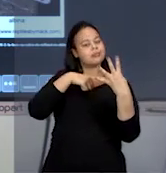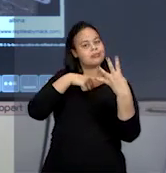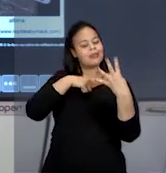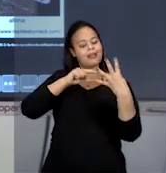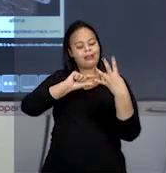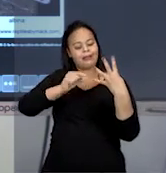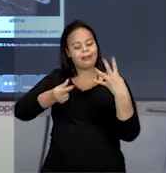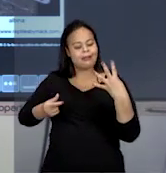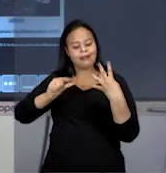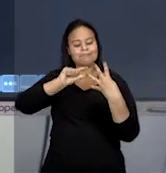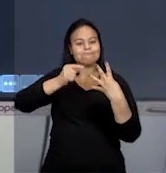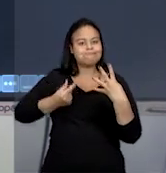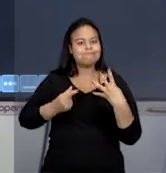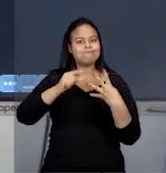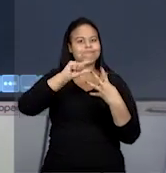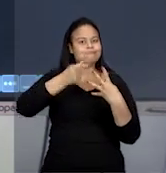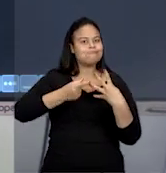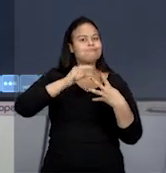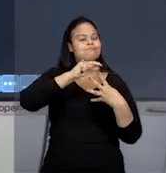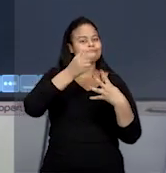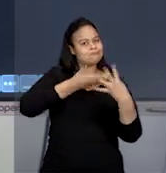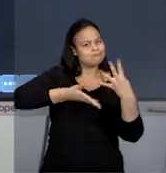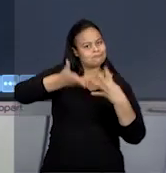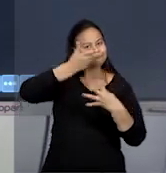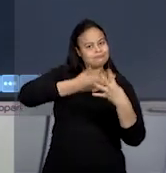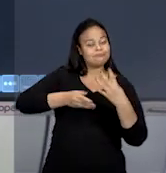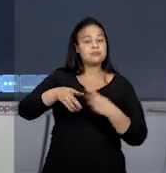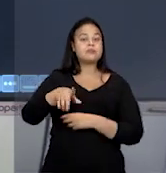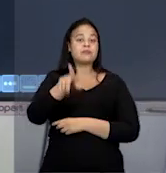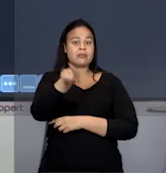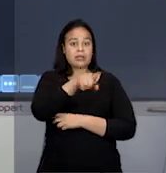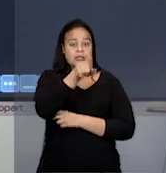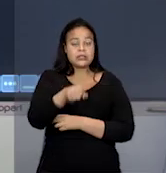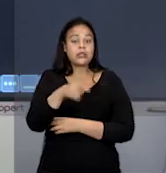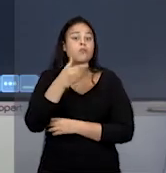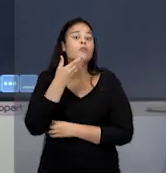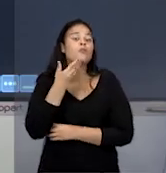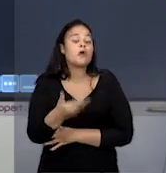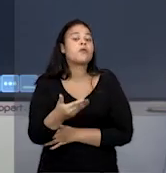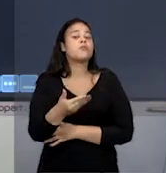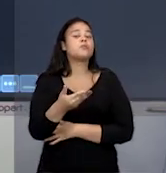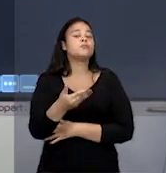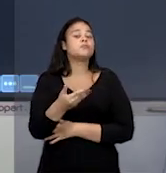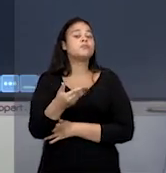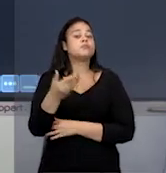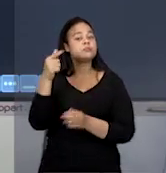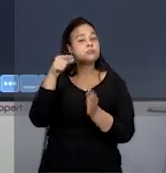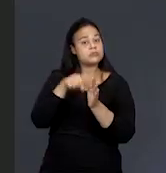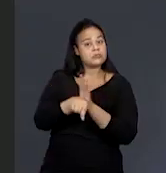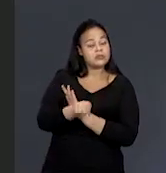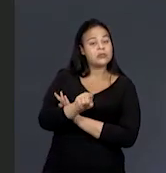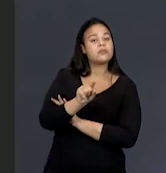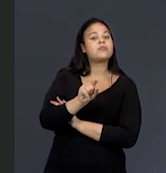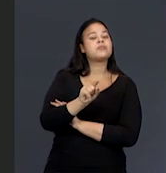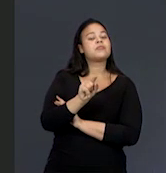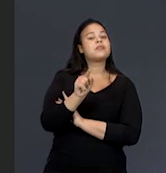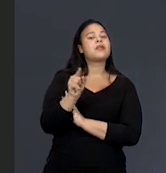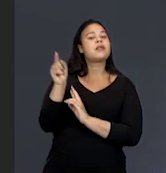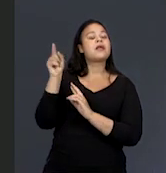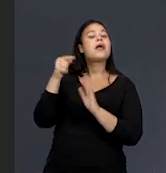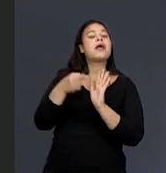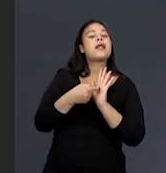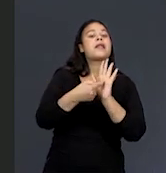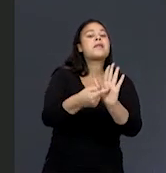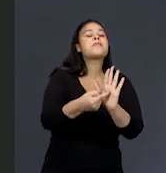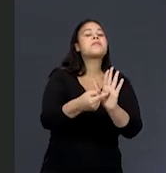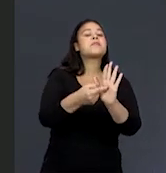cara dá pra gente ver. Assinale a alternativa na qual os genótipos apresentam